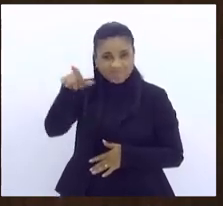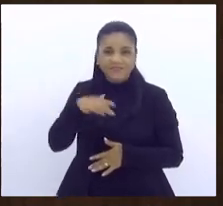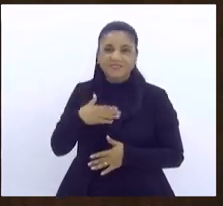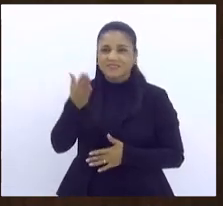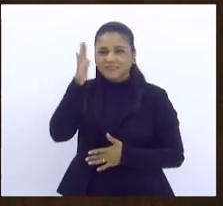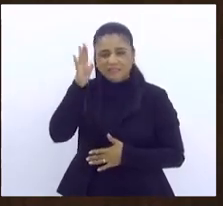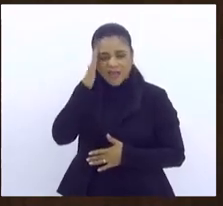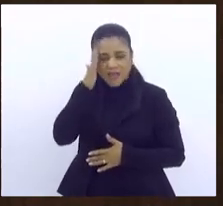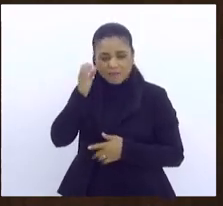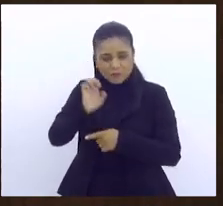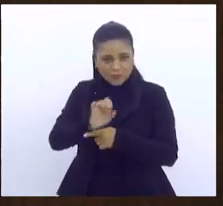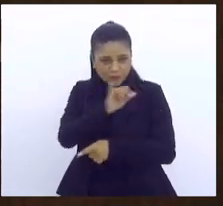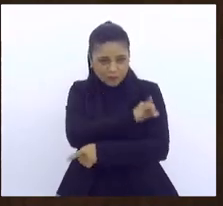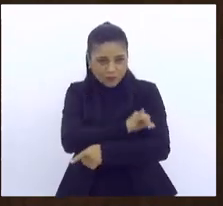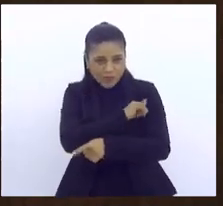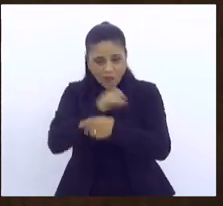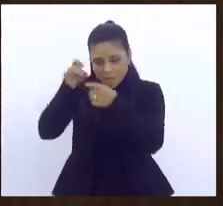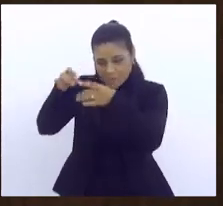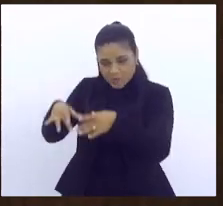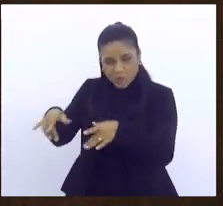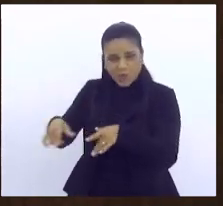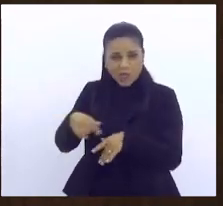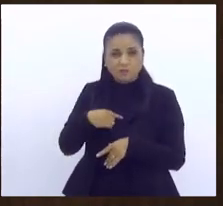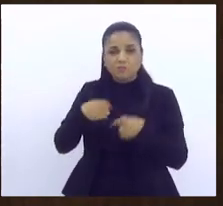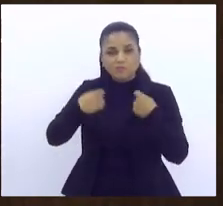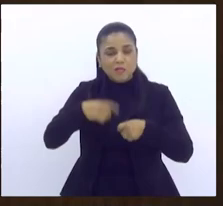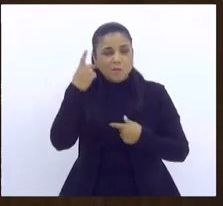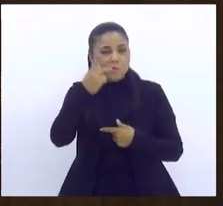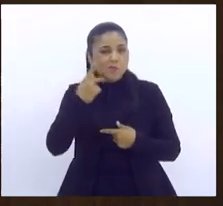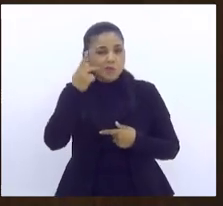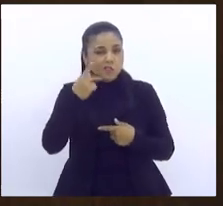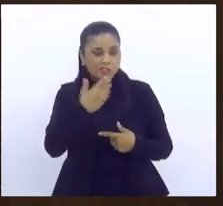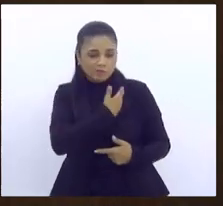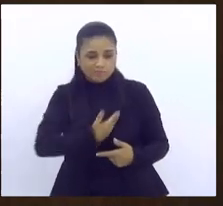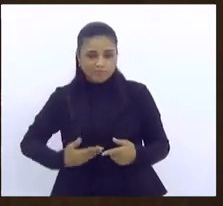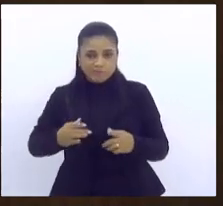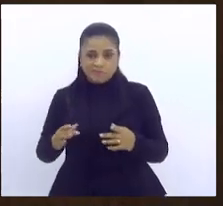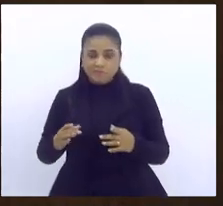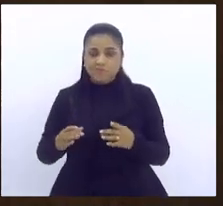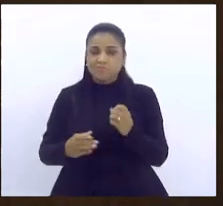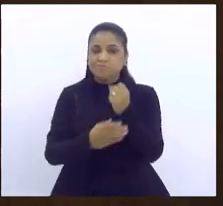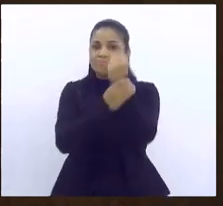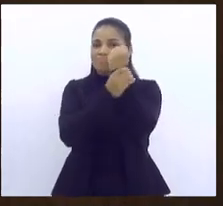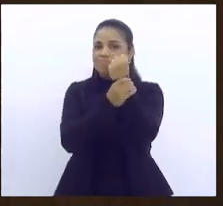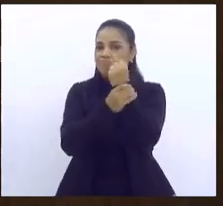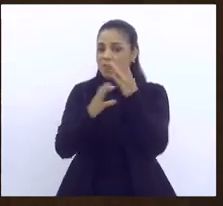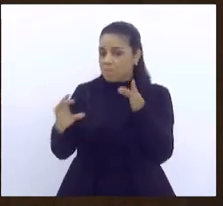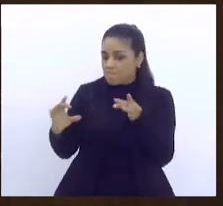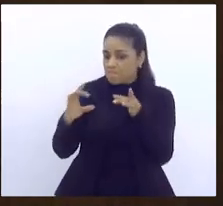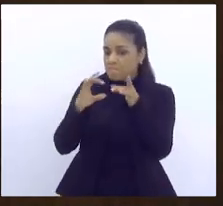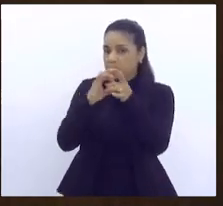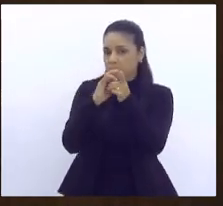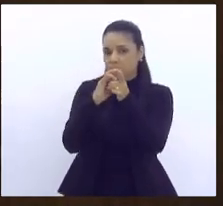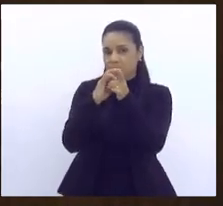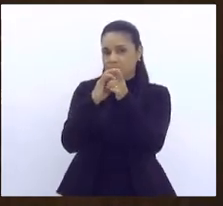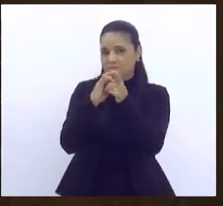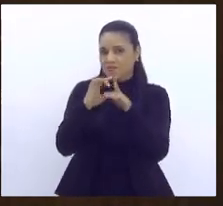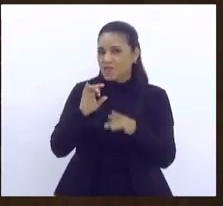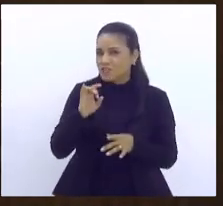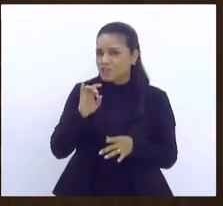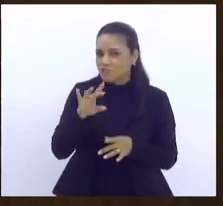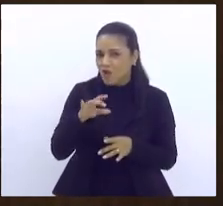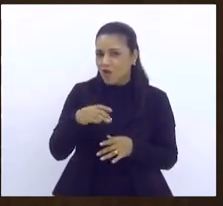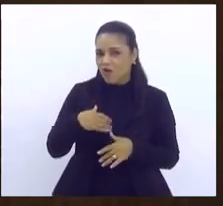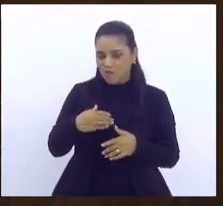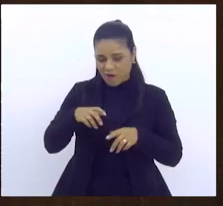Mas, ainda assim, é preciso que a gente pense em uma política de segurança pública integrada. Segurança pública não pode ser só um